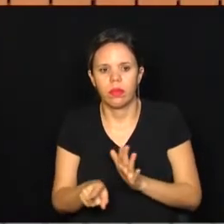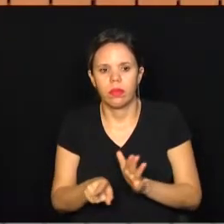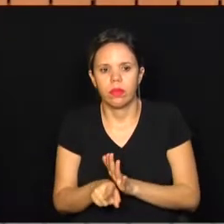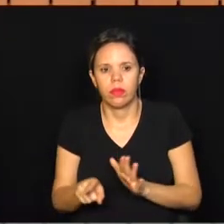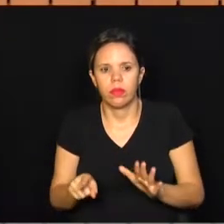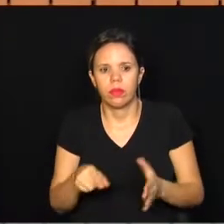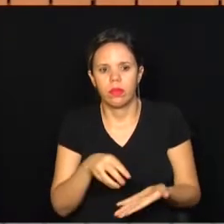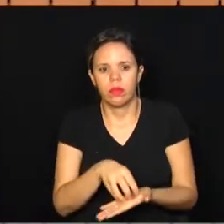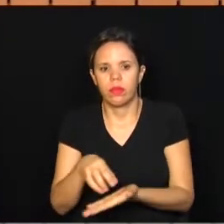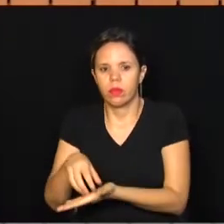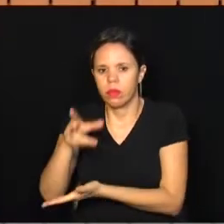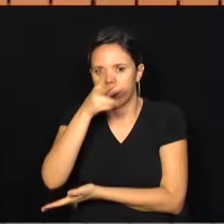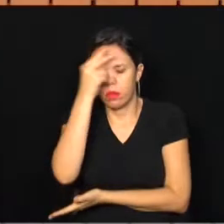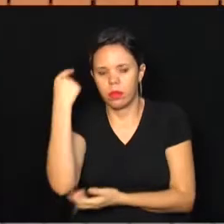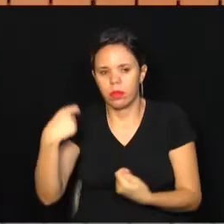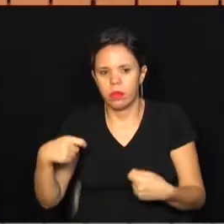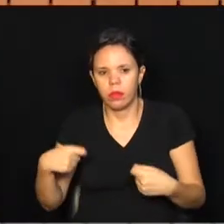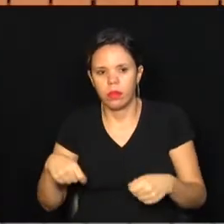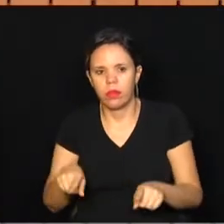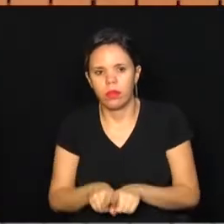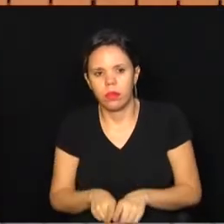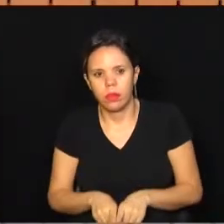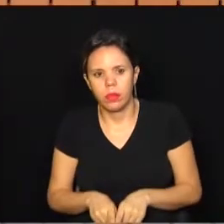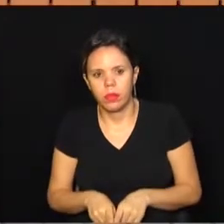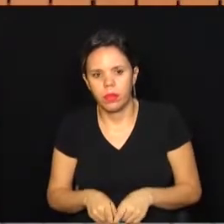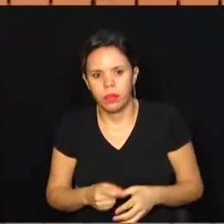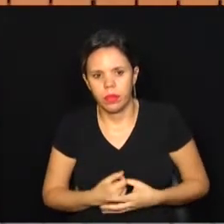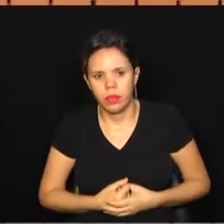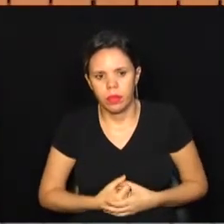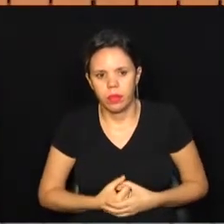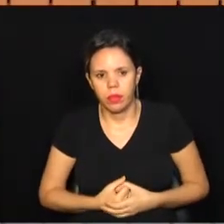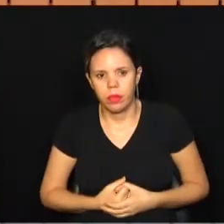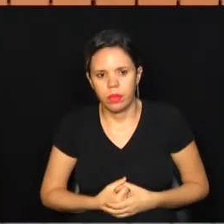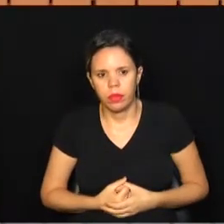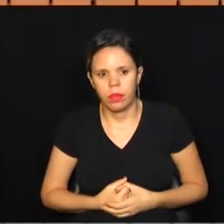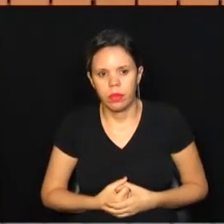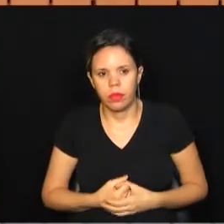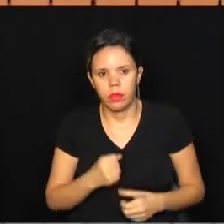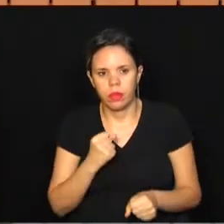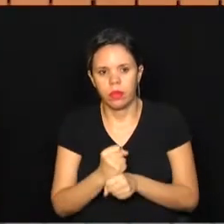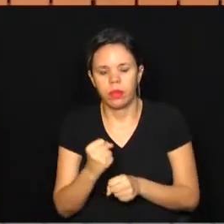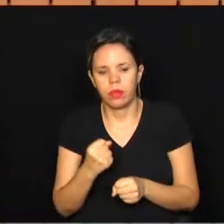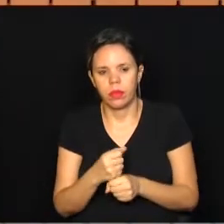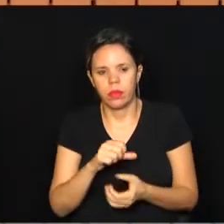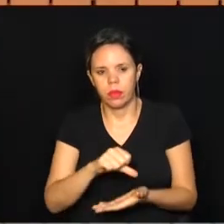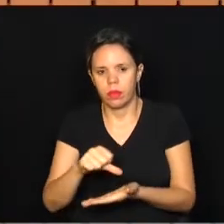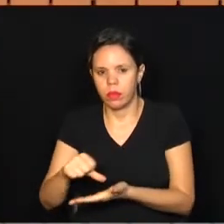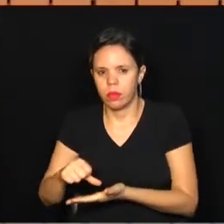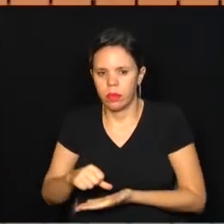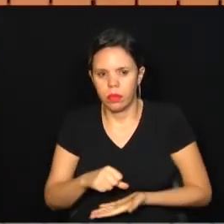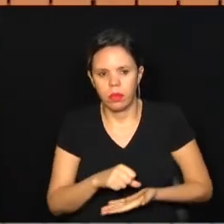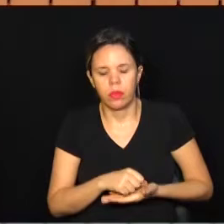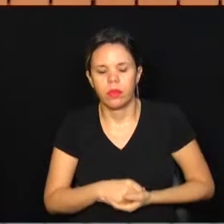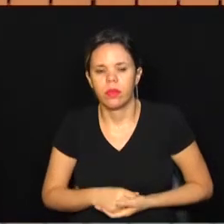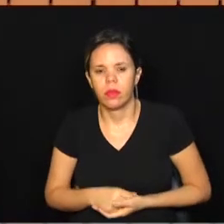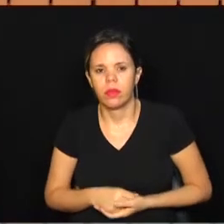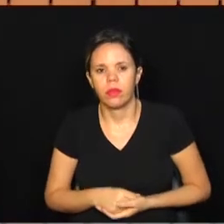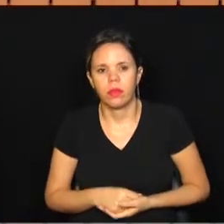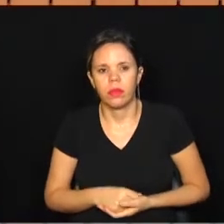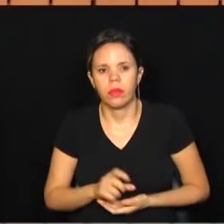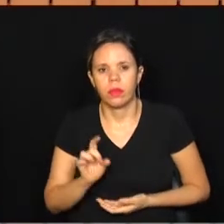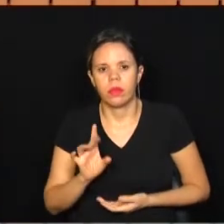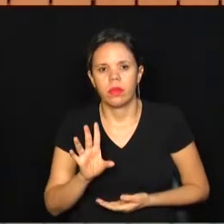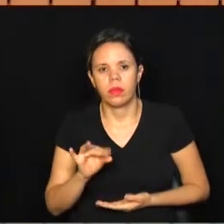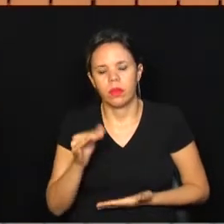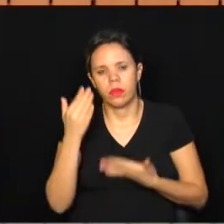equipamentos públicos que precisam ser destinados, construídos na região. Eu penso que é isso,